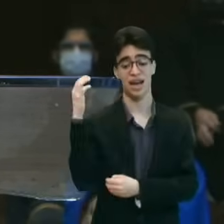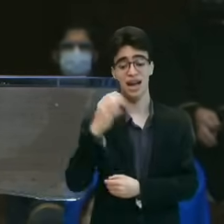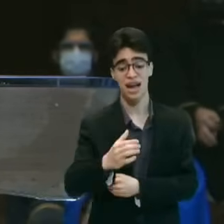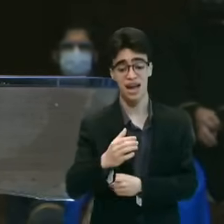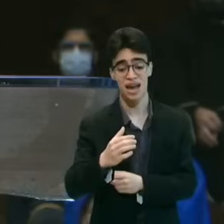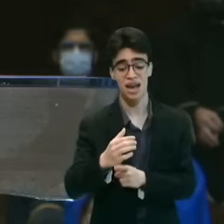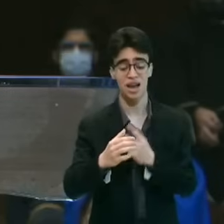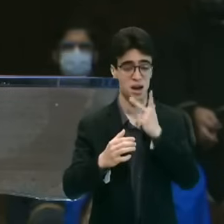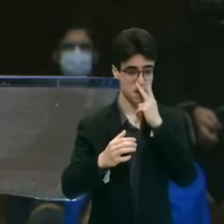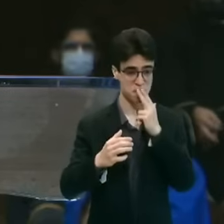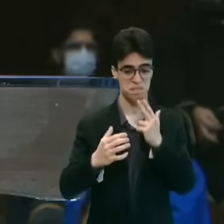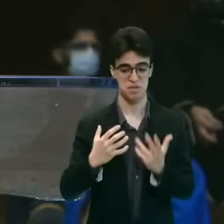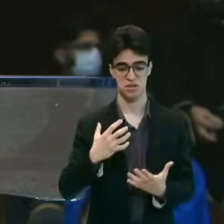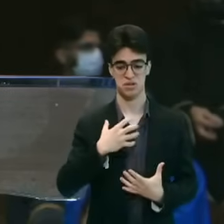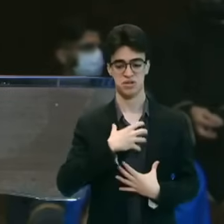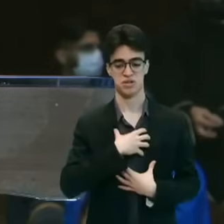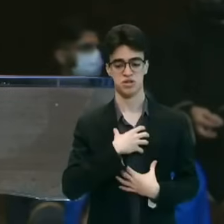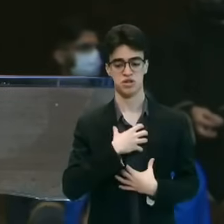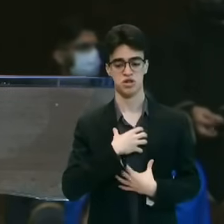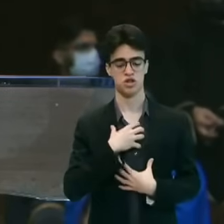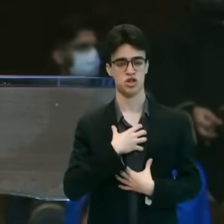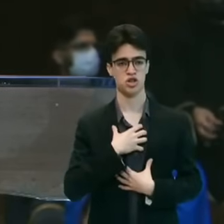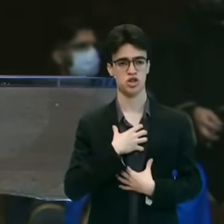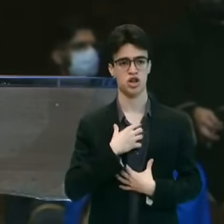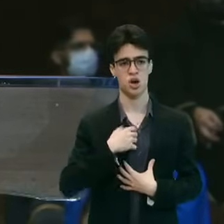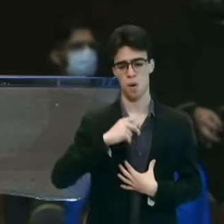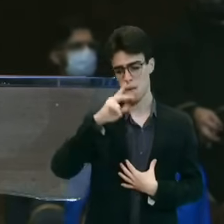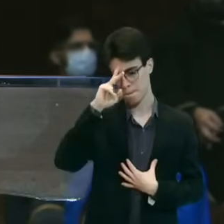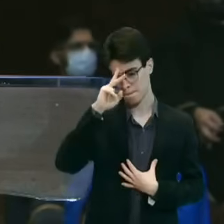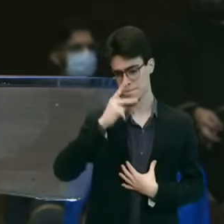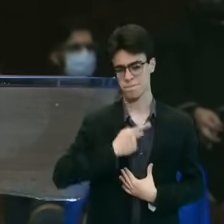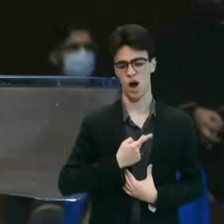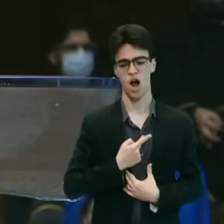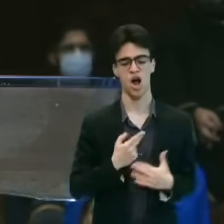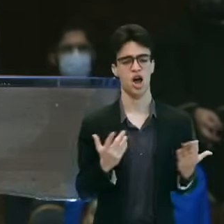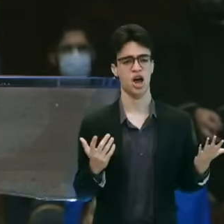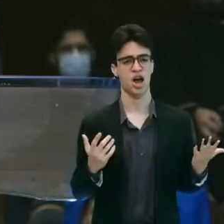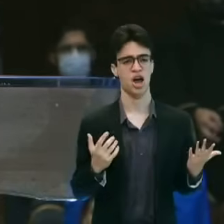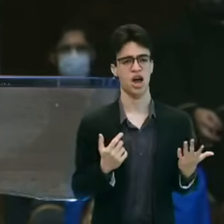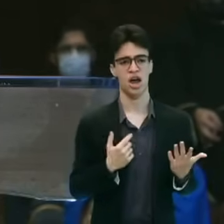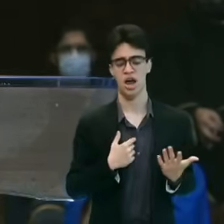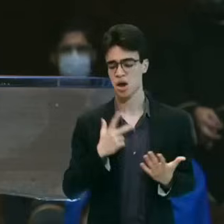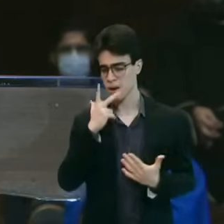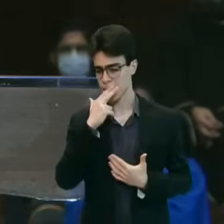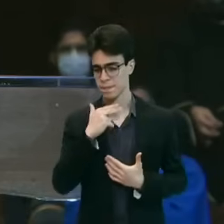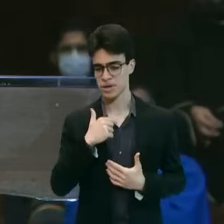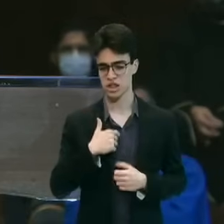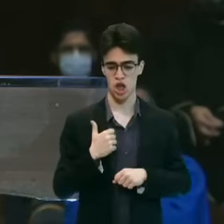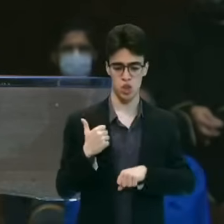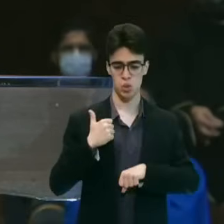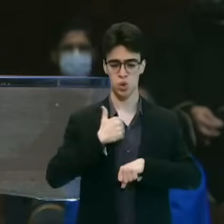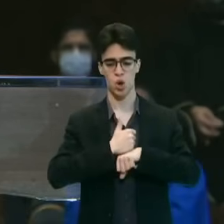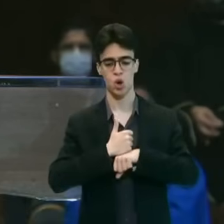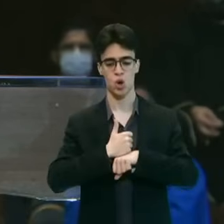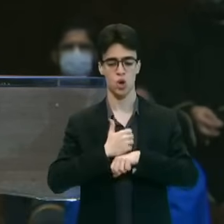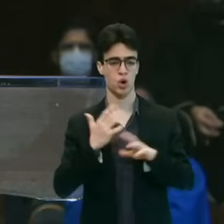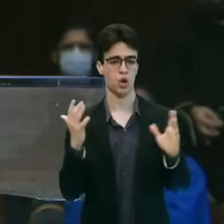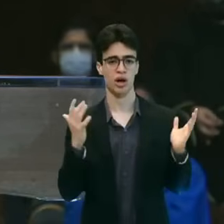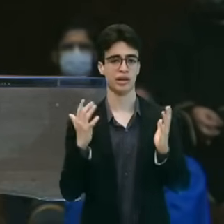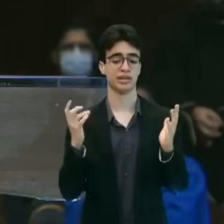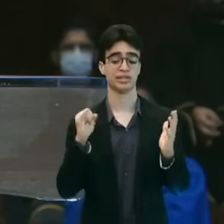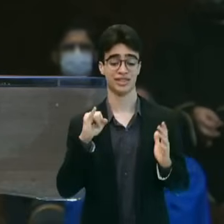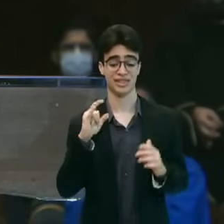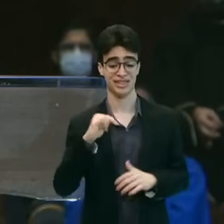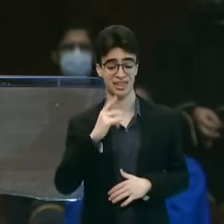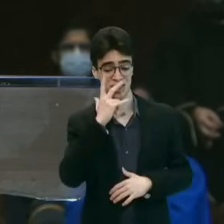um sentimento de autodeterminação, um sentimento de independência e até, quem sabe,